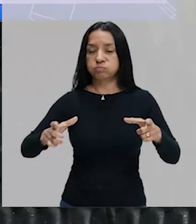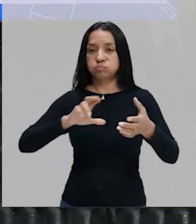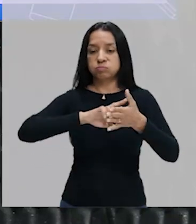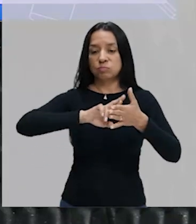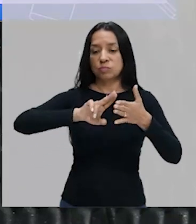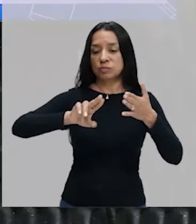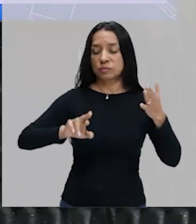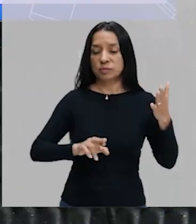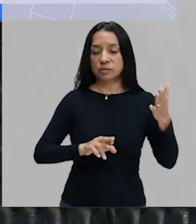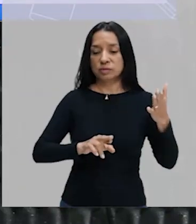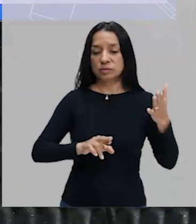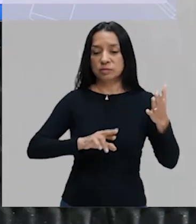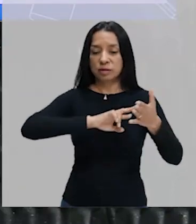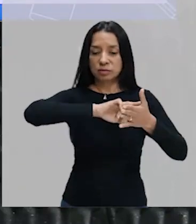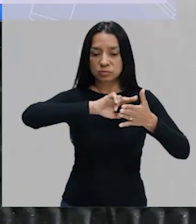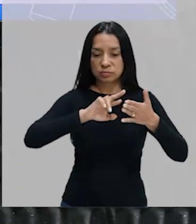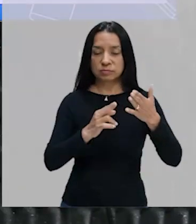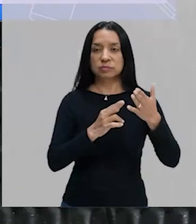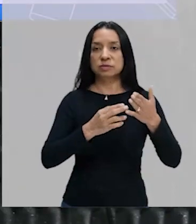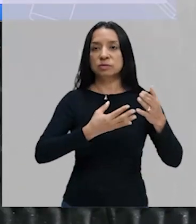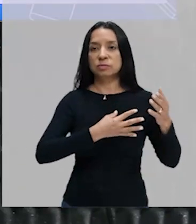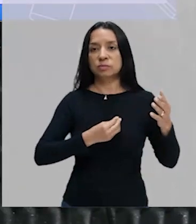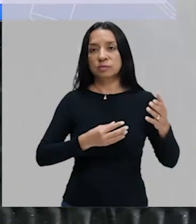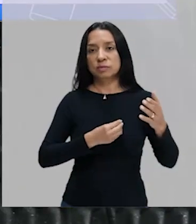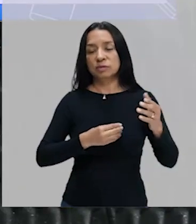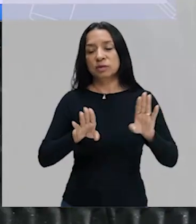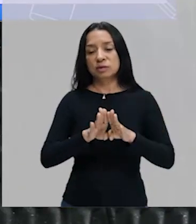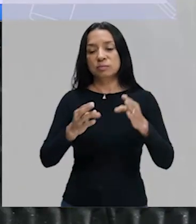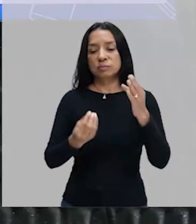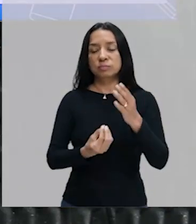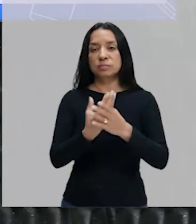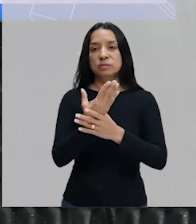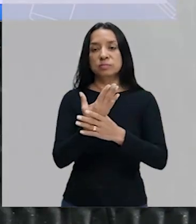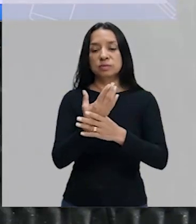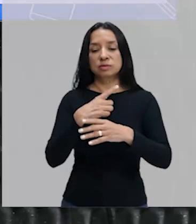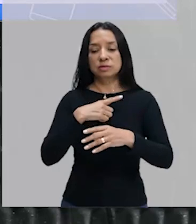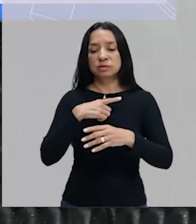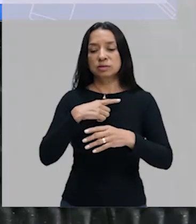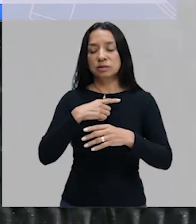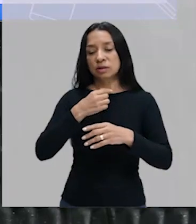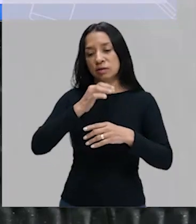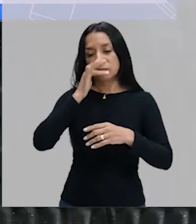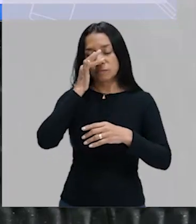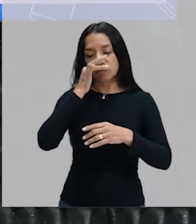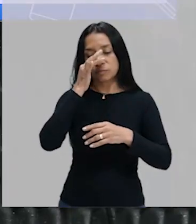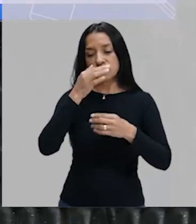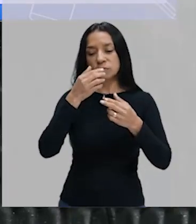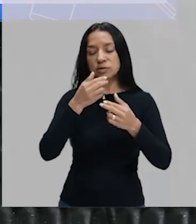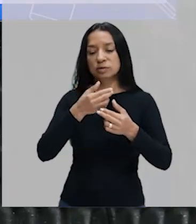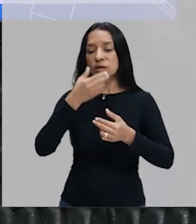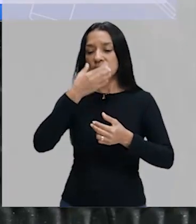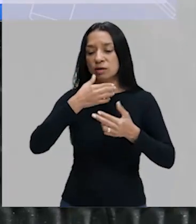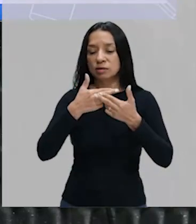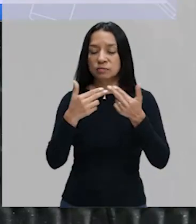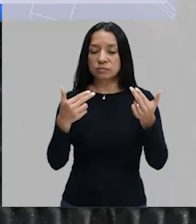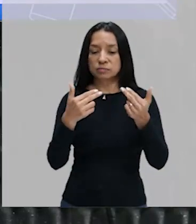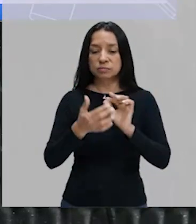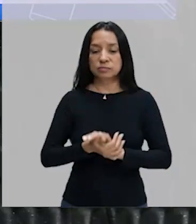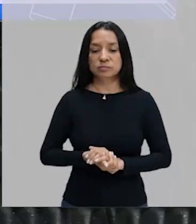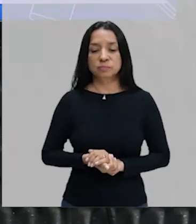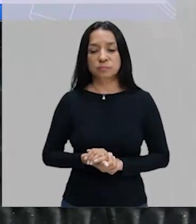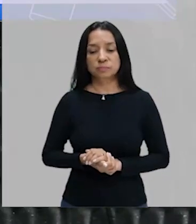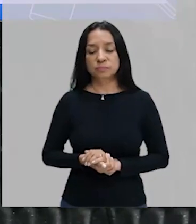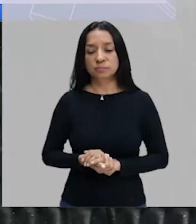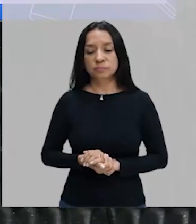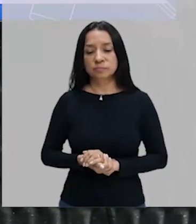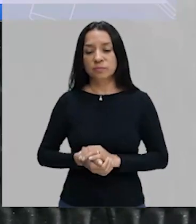Que é a diversificação dos mamíferos e das plantas que produzem flores e frutos, que são chamadas de angiospermas, tá?